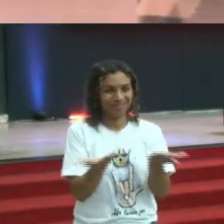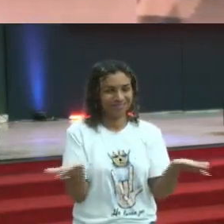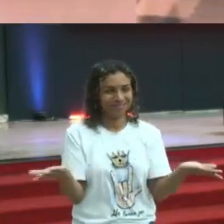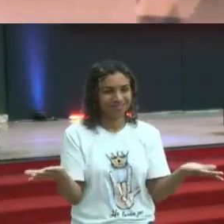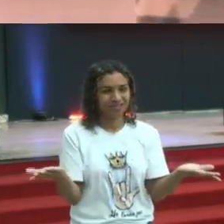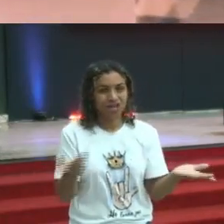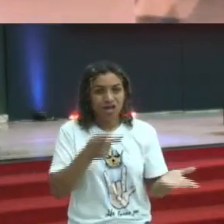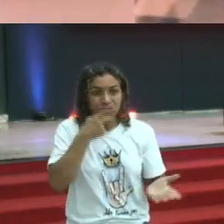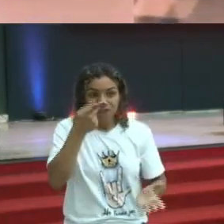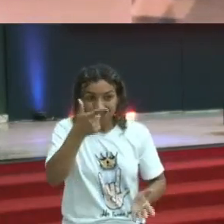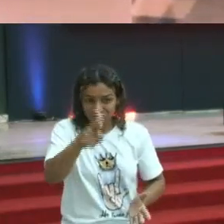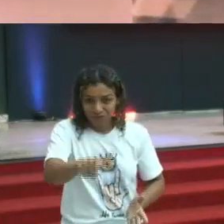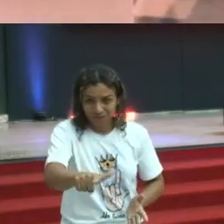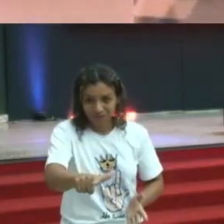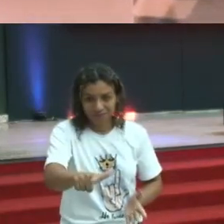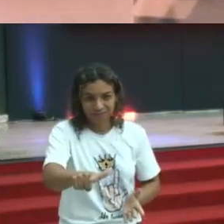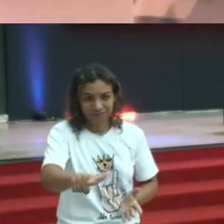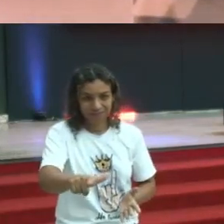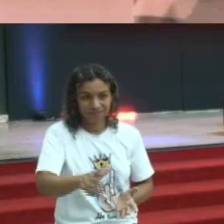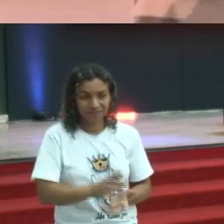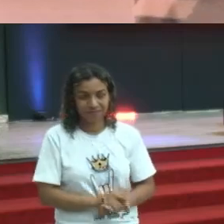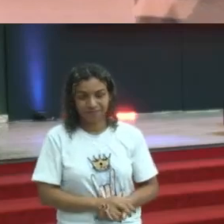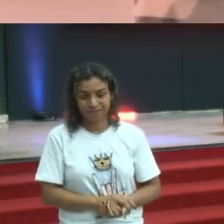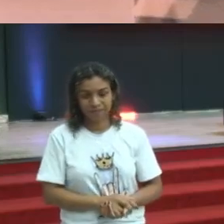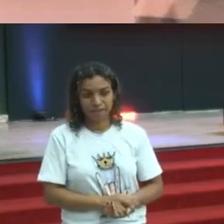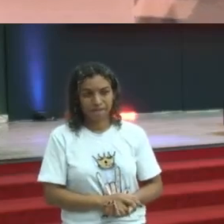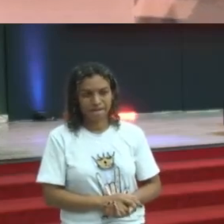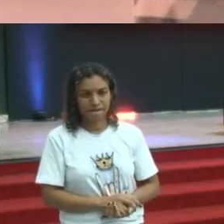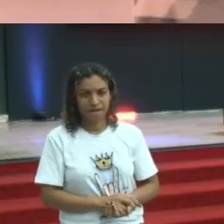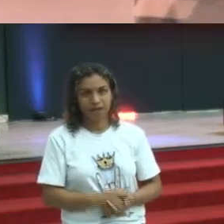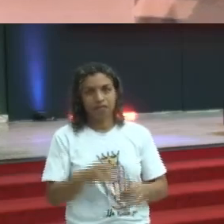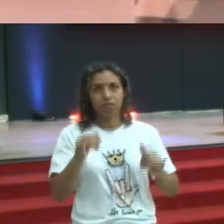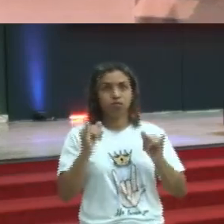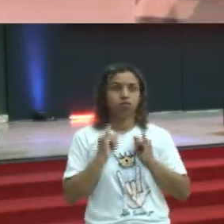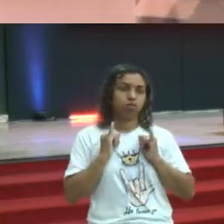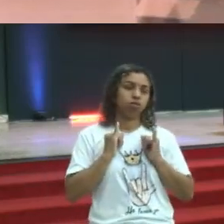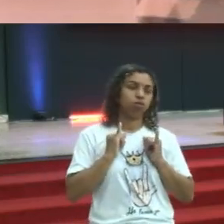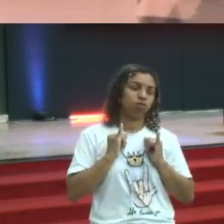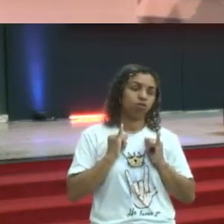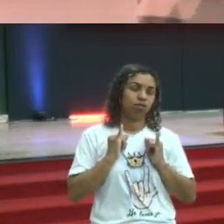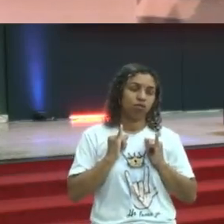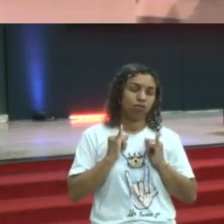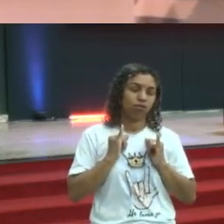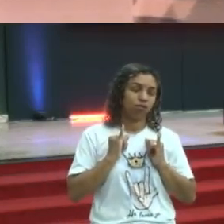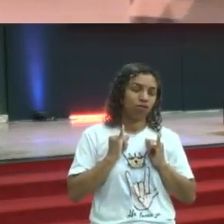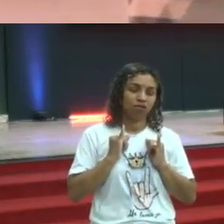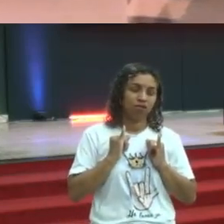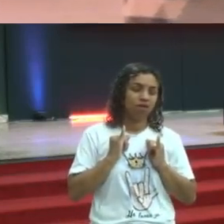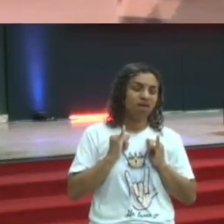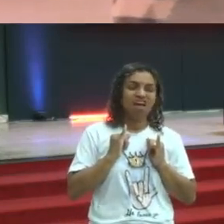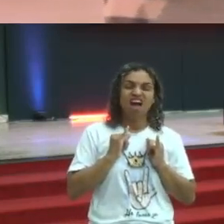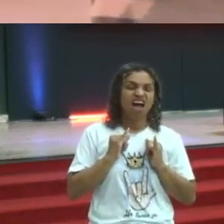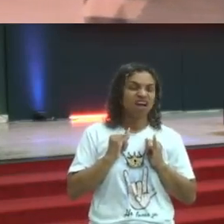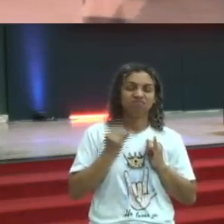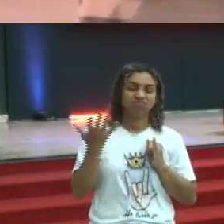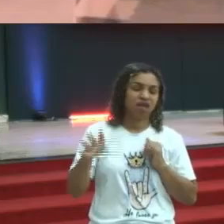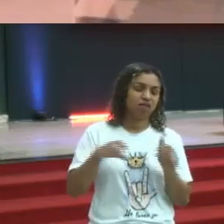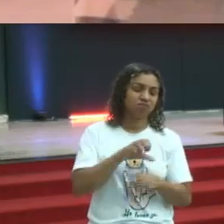Vou dizer de novo. A acomodação de pensar assim: eu não vou